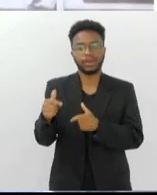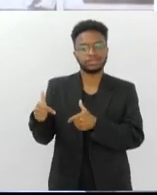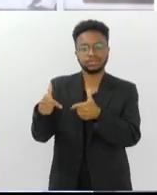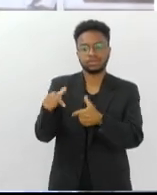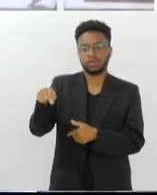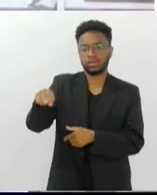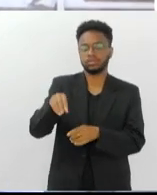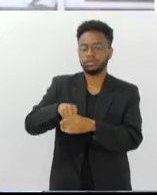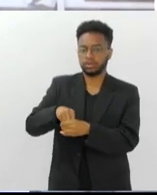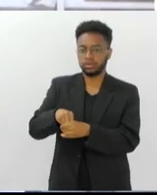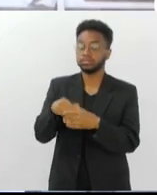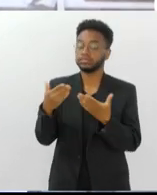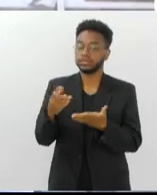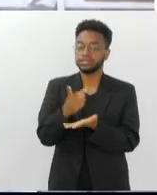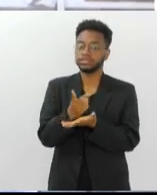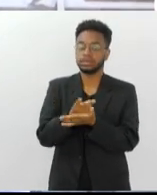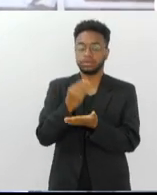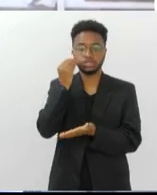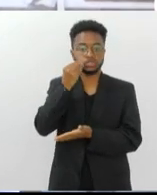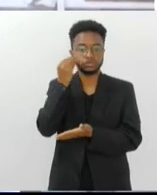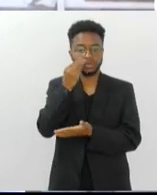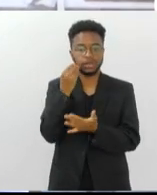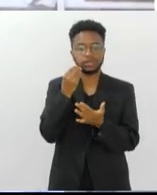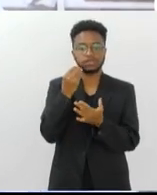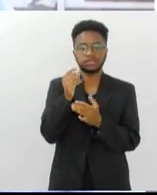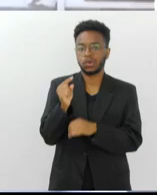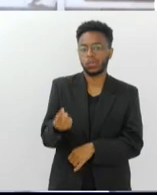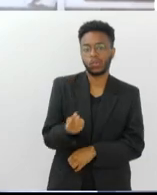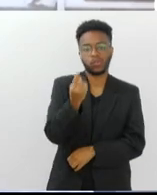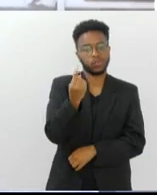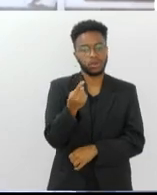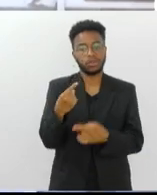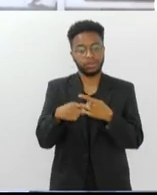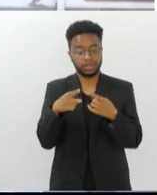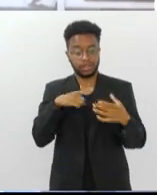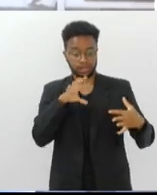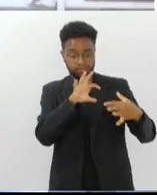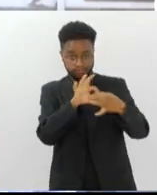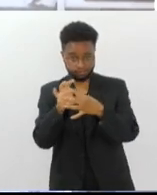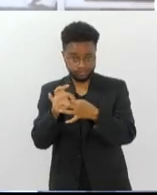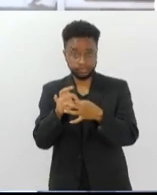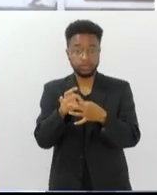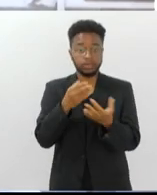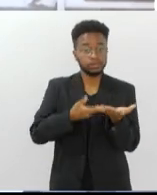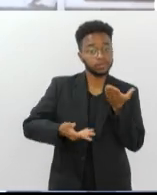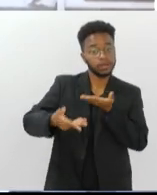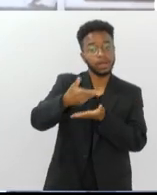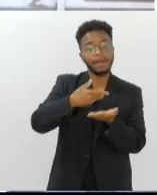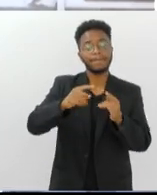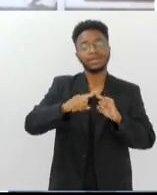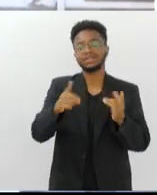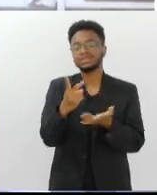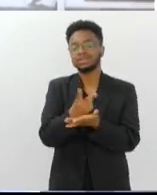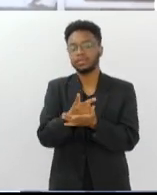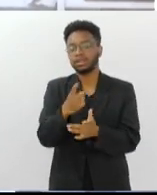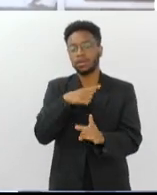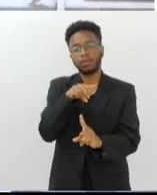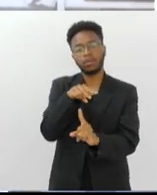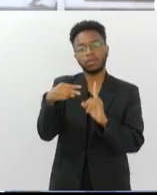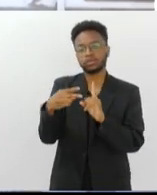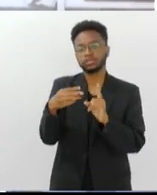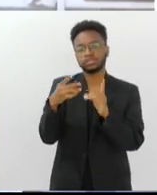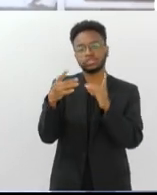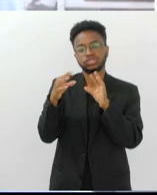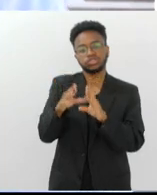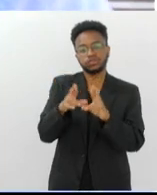Então, assim, são sempre experiências muito singulares, embora conectadas, transversais, mas elas têm sempre um ângulo específico. Isso torna o debate